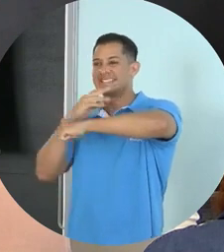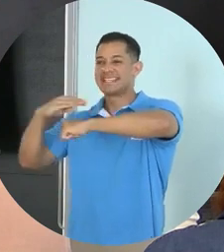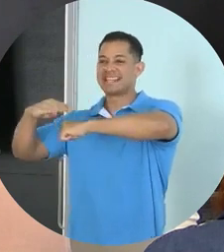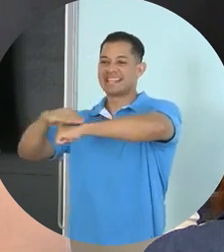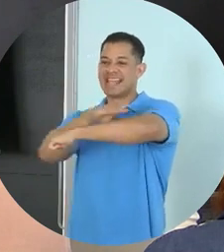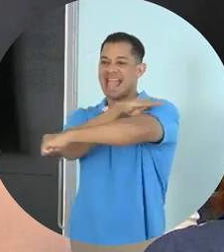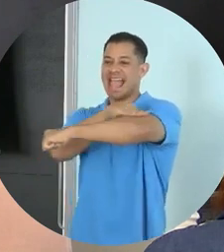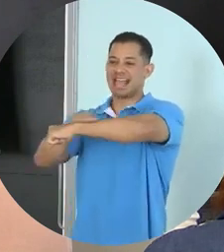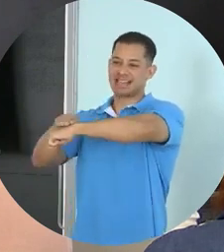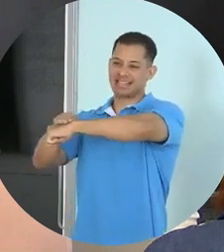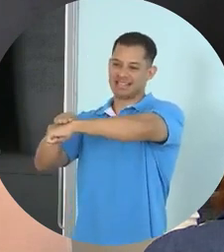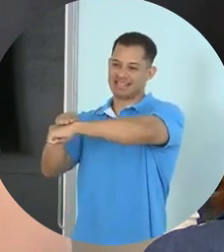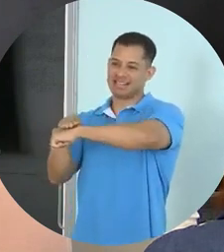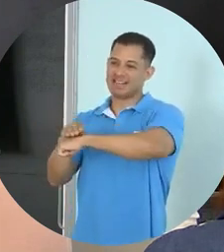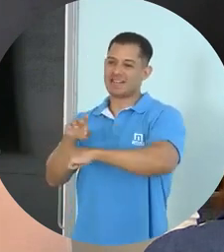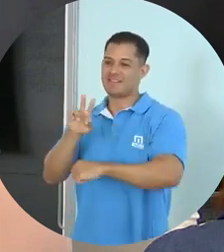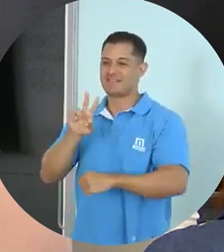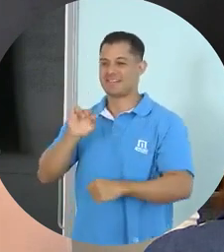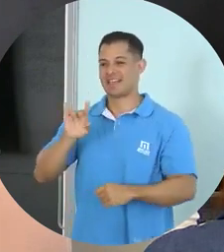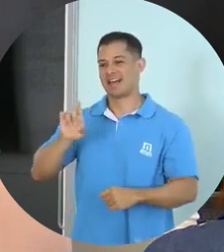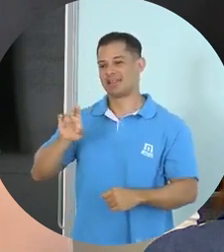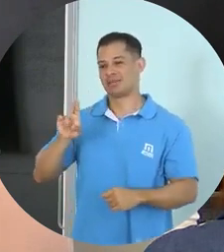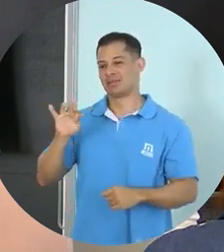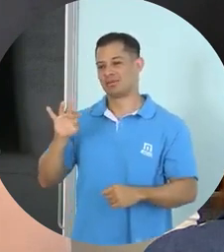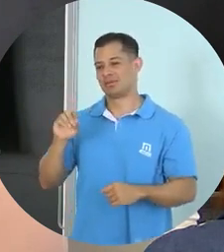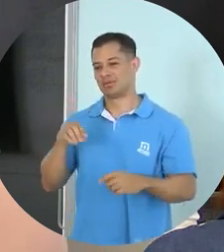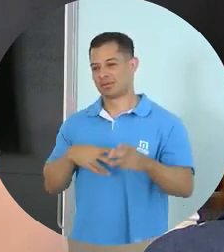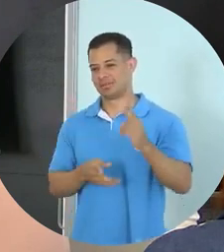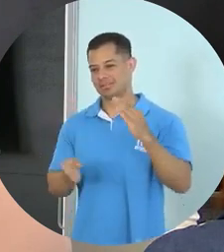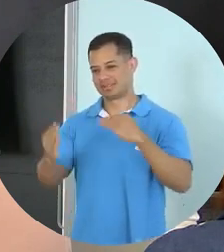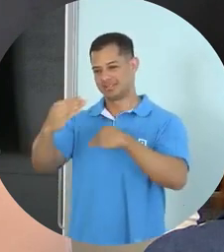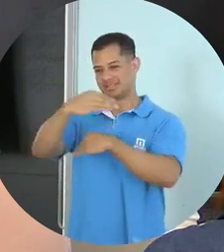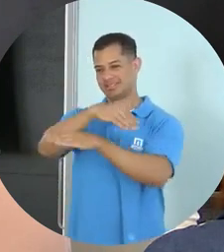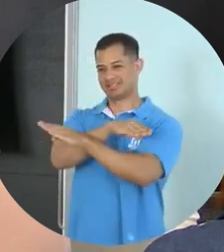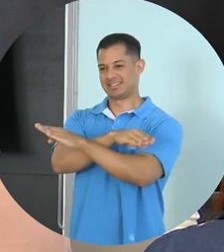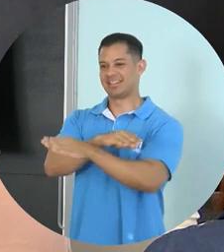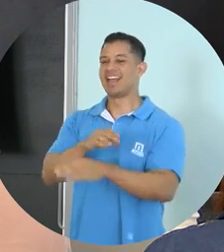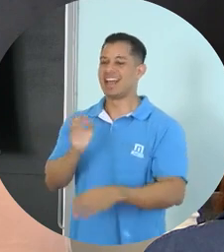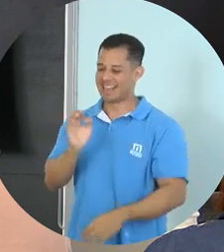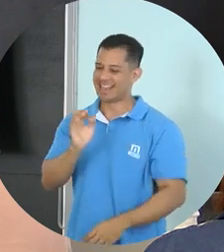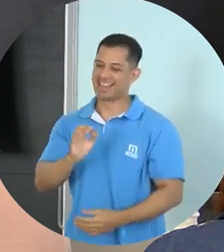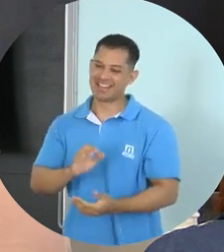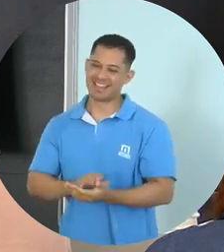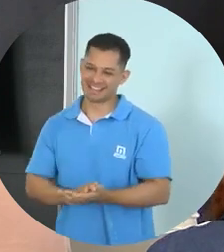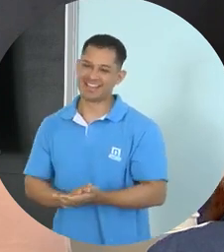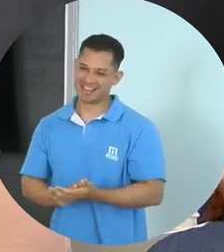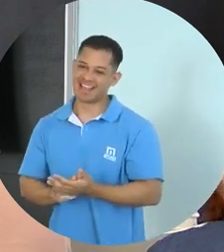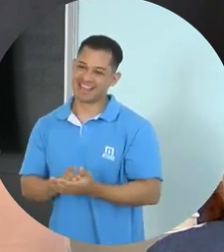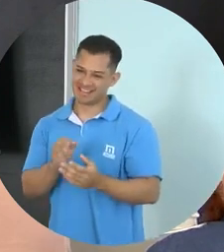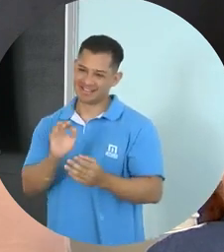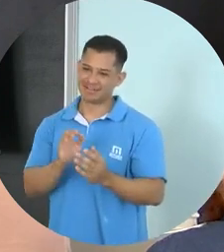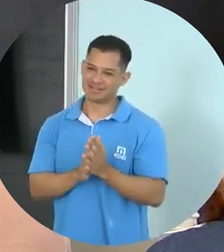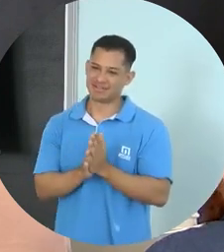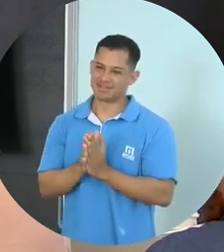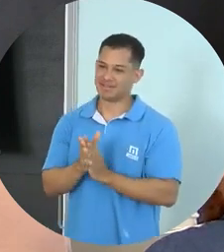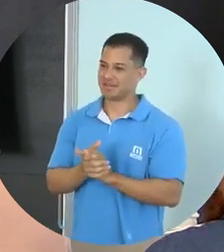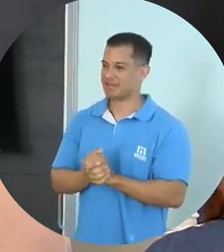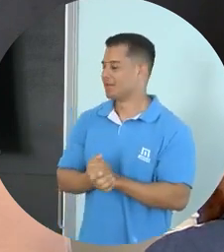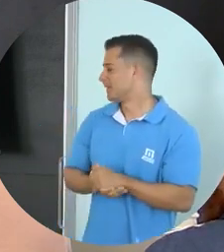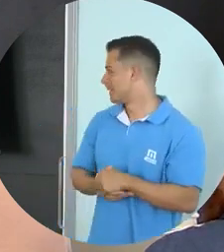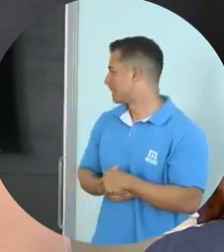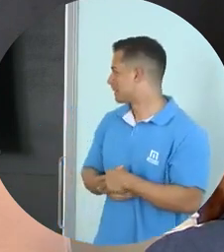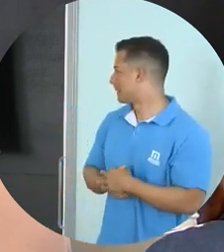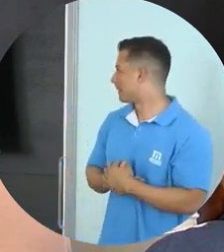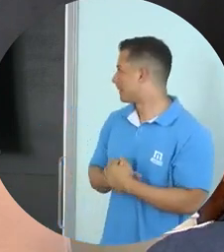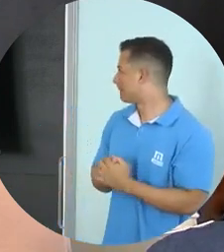inclinada. Então, aqui a gente pode ver uma situação em planta, né, que a gente tem as estacas do encontro, as